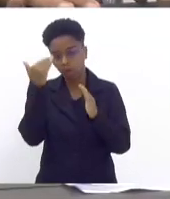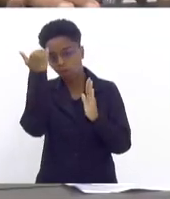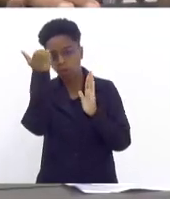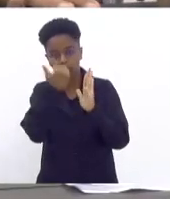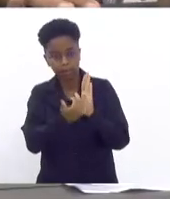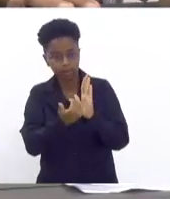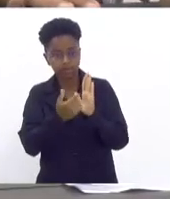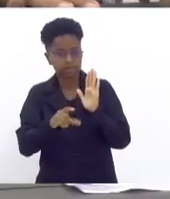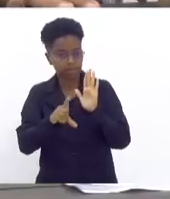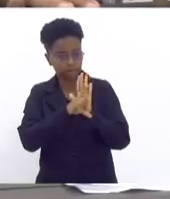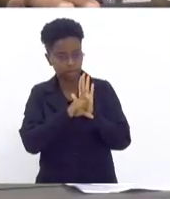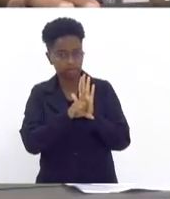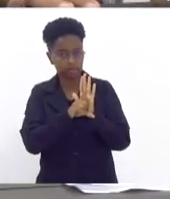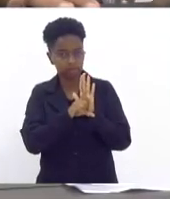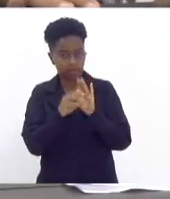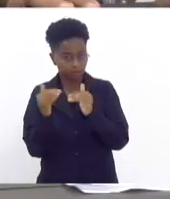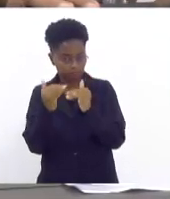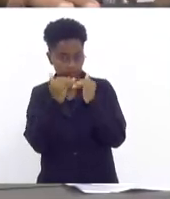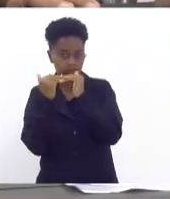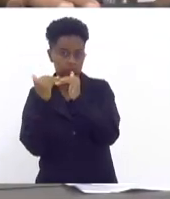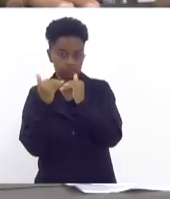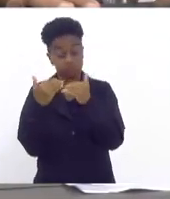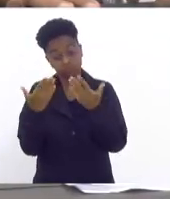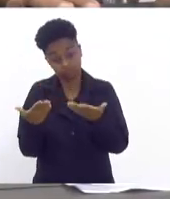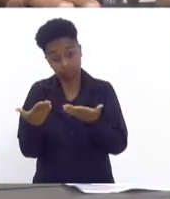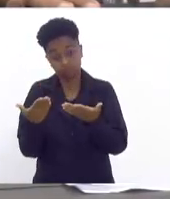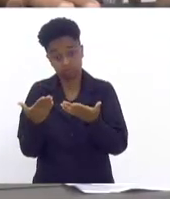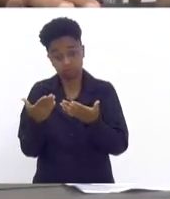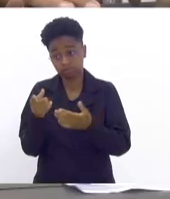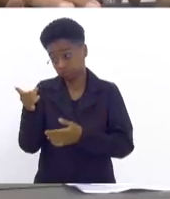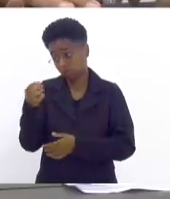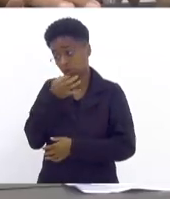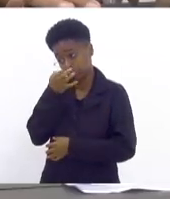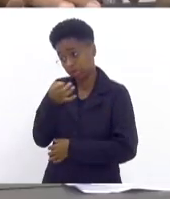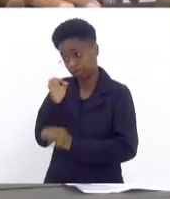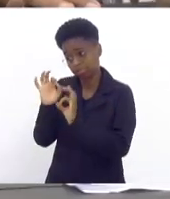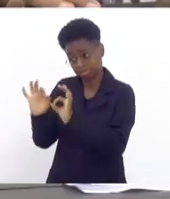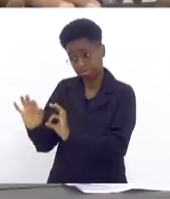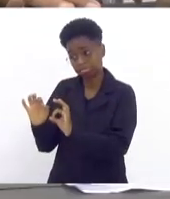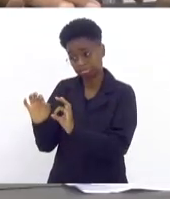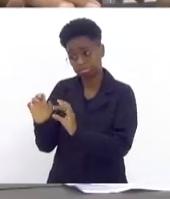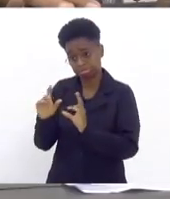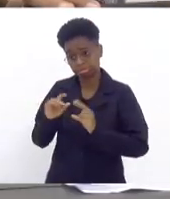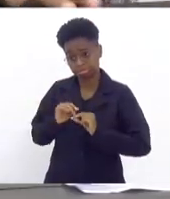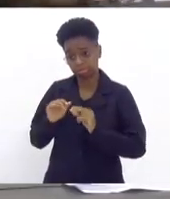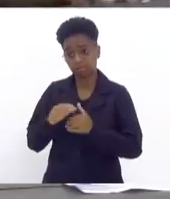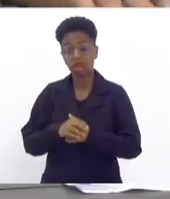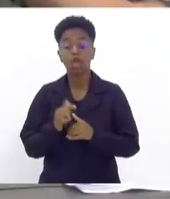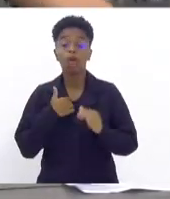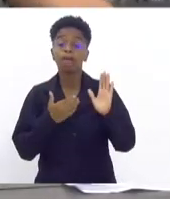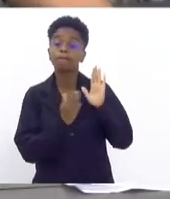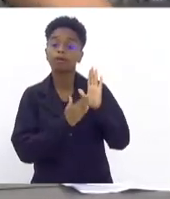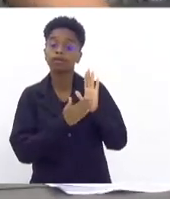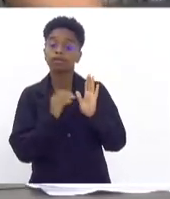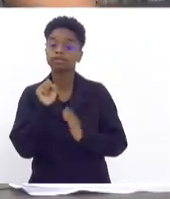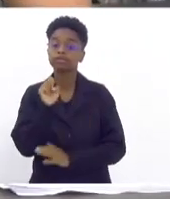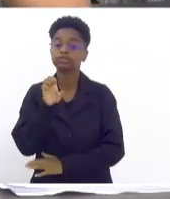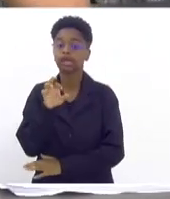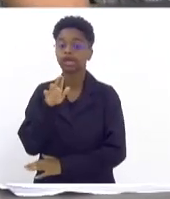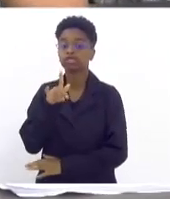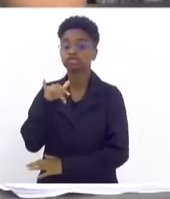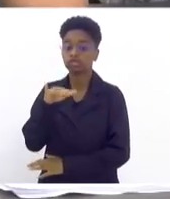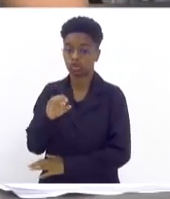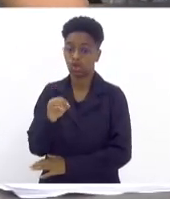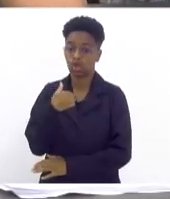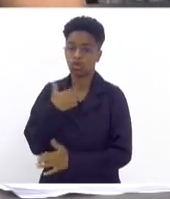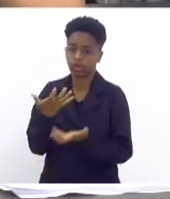obedecer os seguintes padrões. A iniciativa de Vossa Excelência é pertinente, meritória. Eu proponho que o doutor Serginho prepare isso, eu quero ser